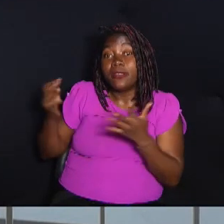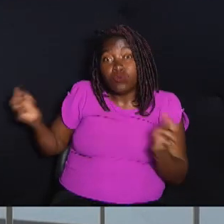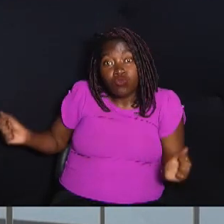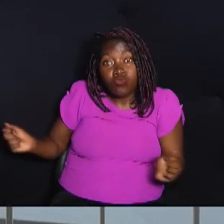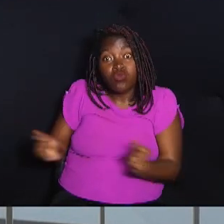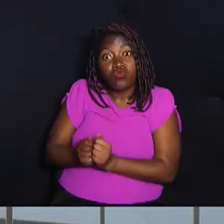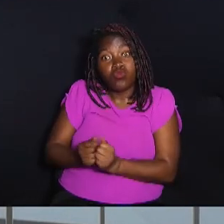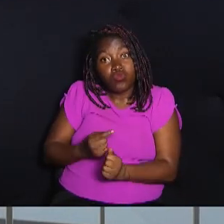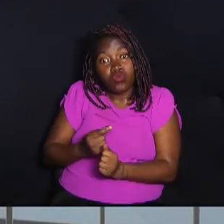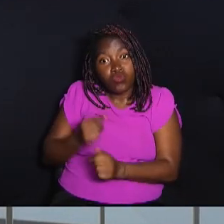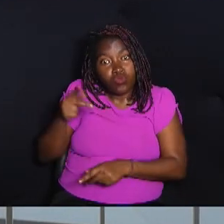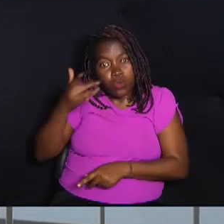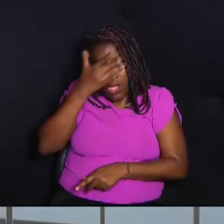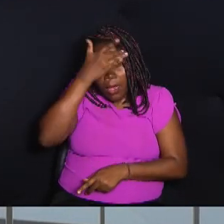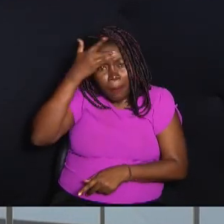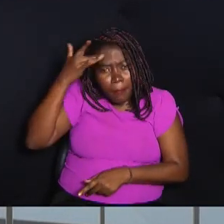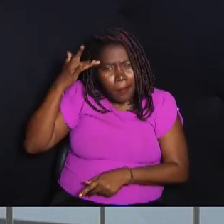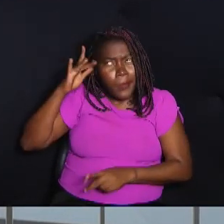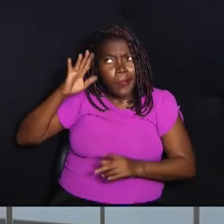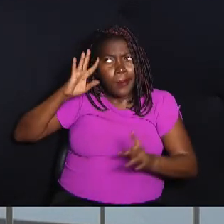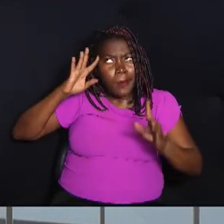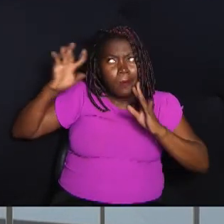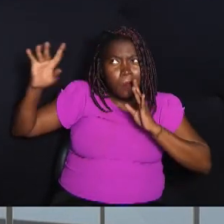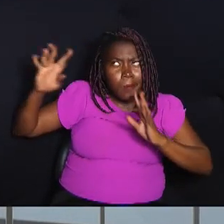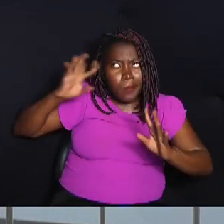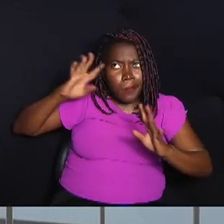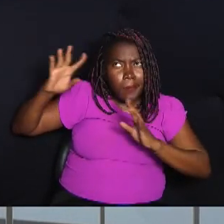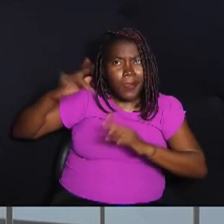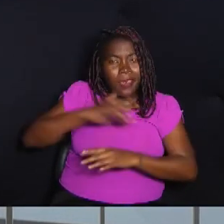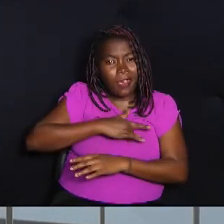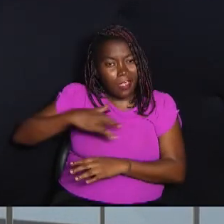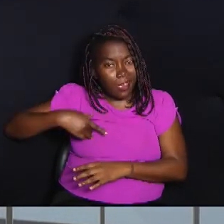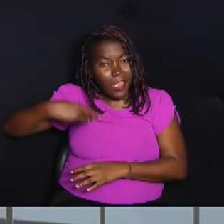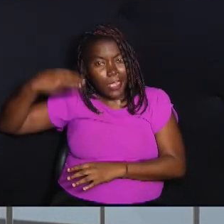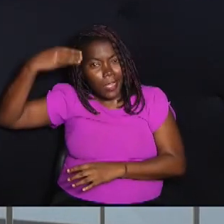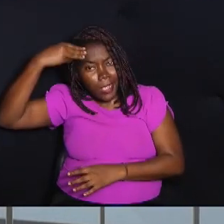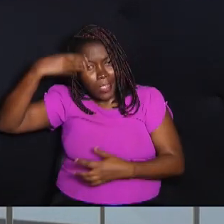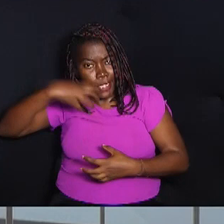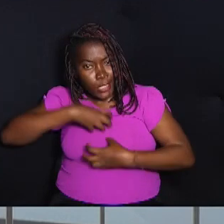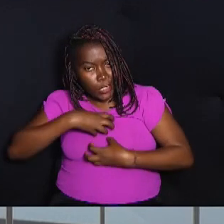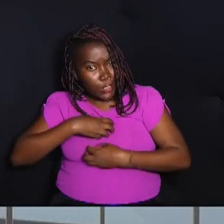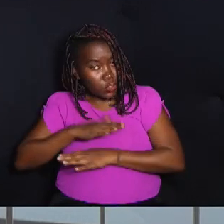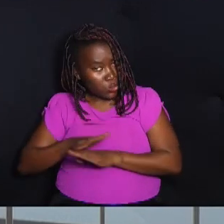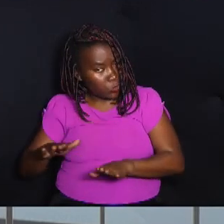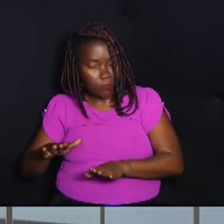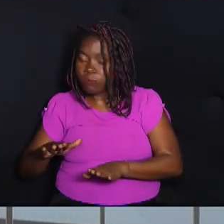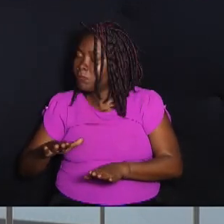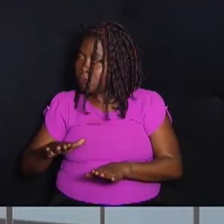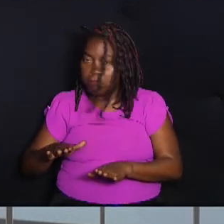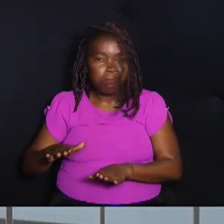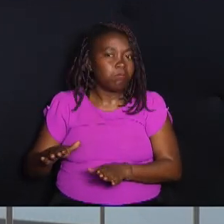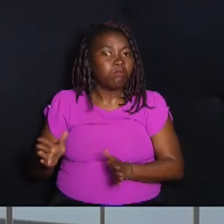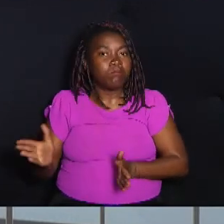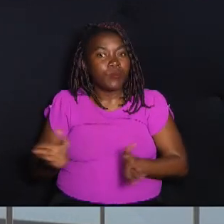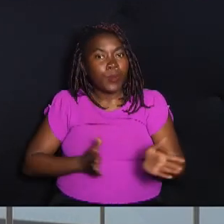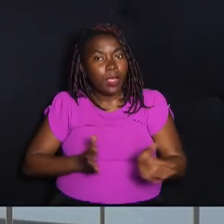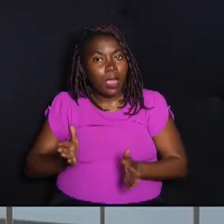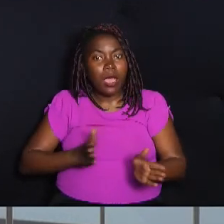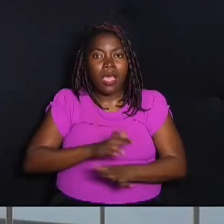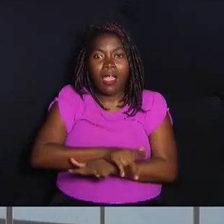não só pensar nessa saúde mental, nessa saúde emocional, mas também viabilizar meios